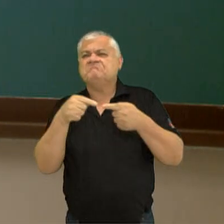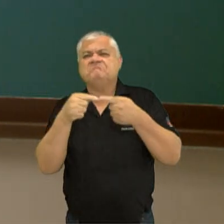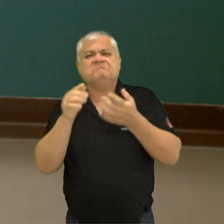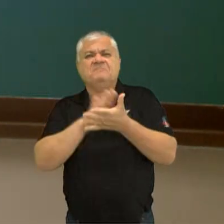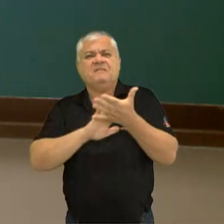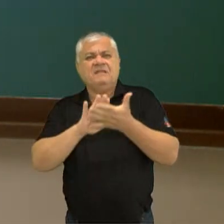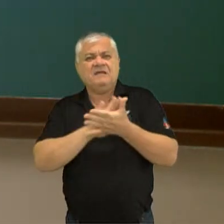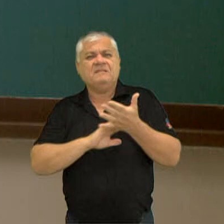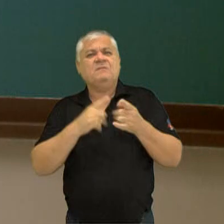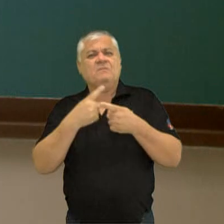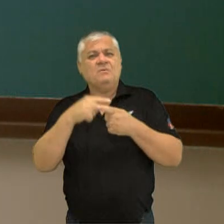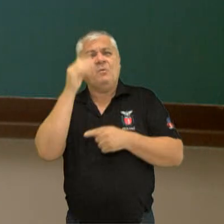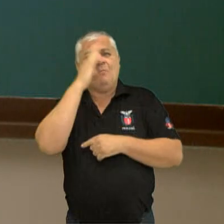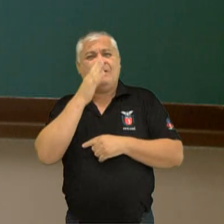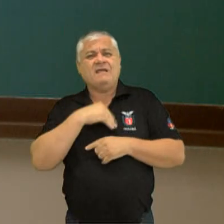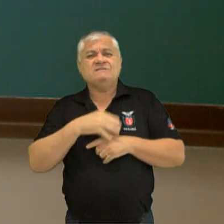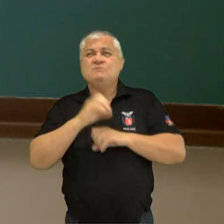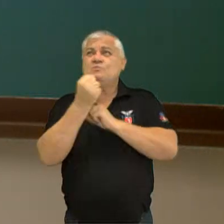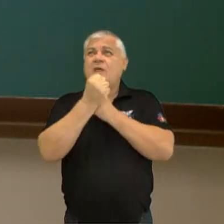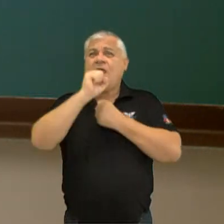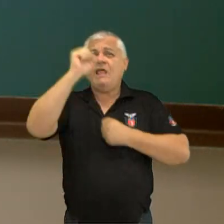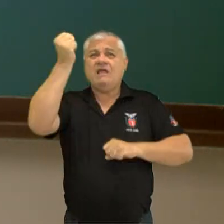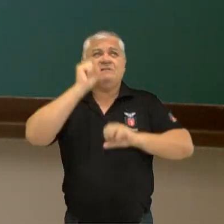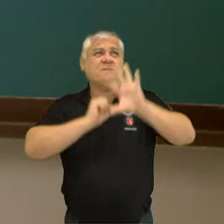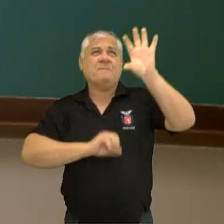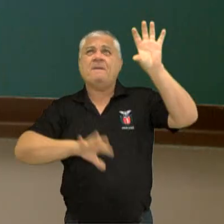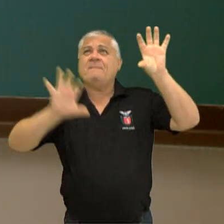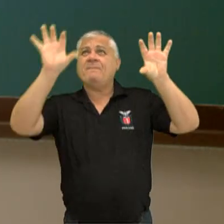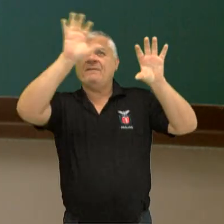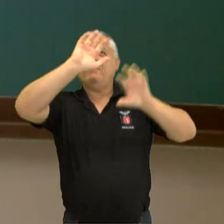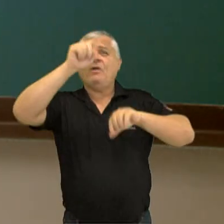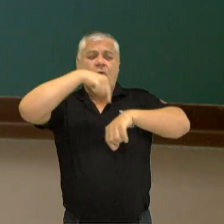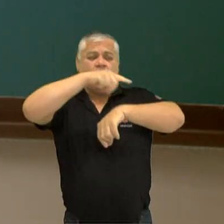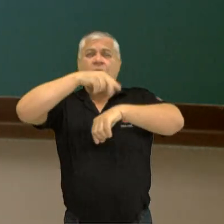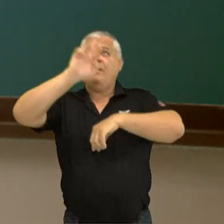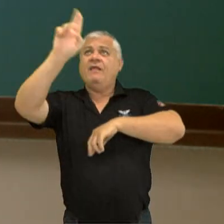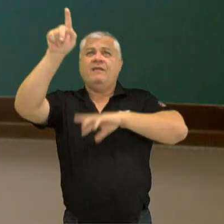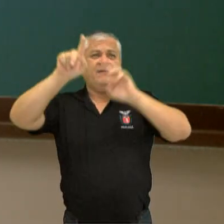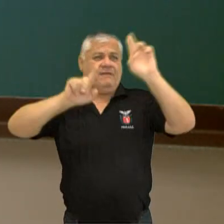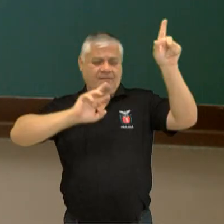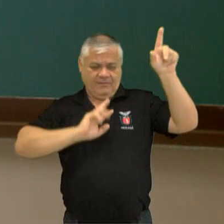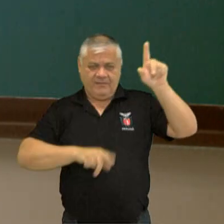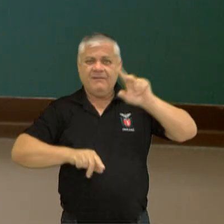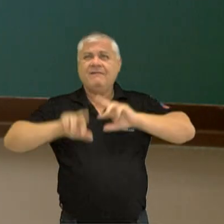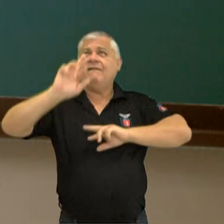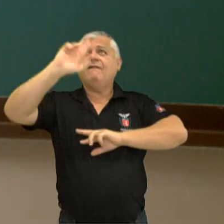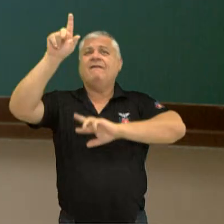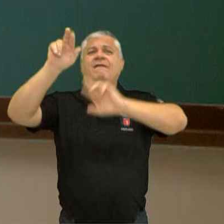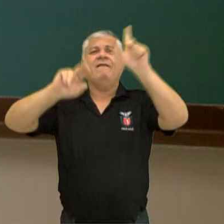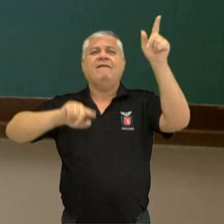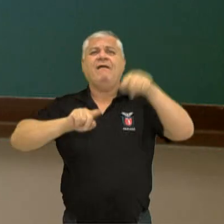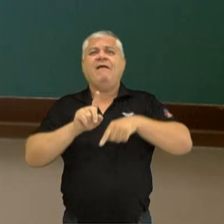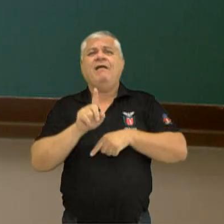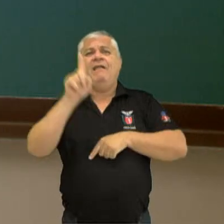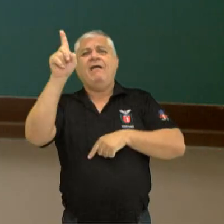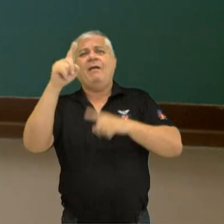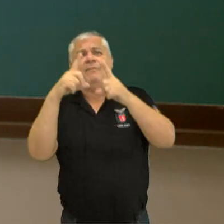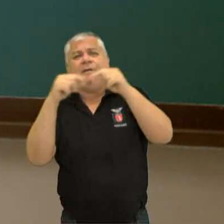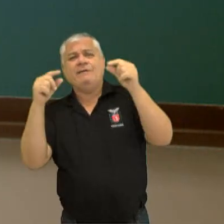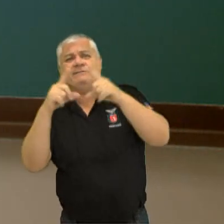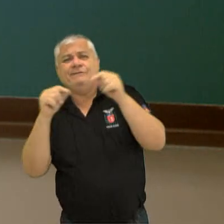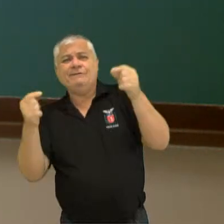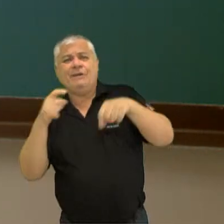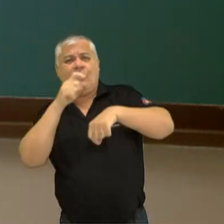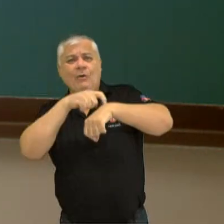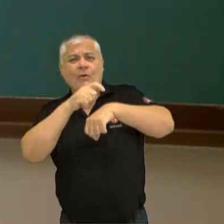porque o Brasil é muito extenso, tá? O Brasil tem alguns fusos diferentes, então tinha sempre aquela ideia do horário de Brasília, o